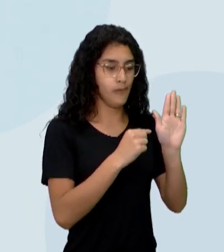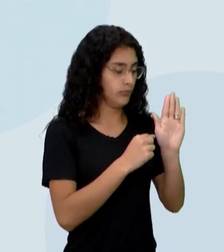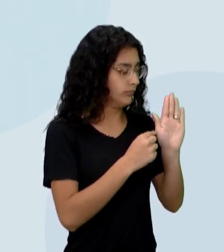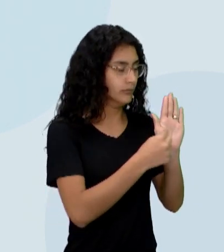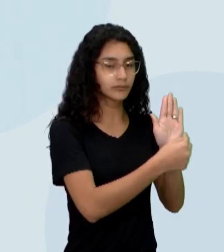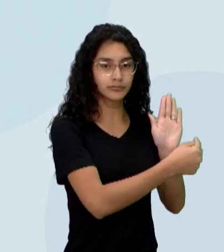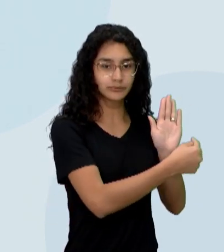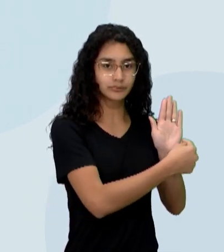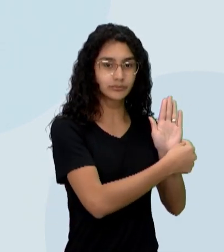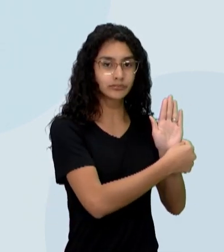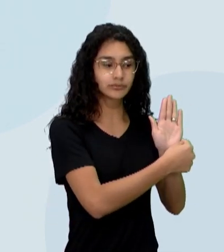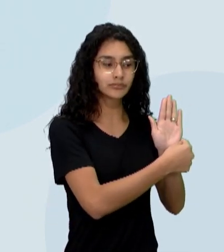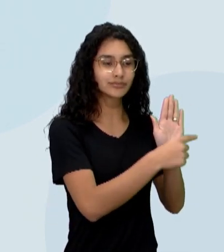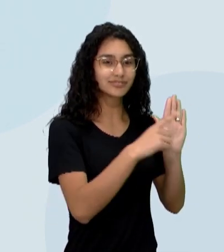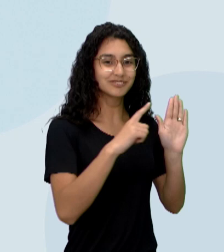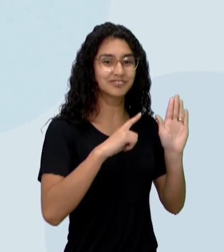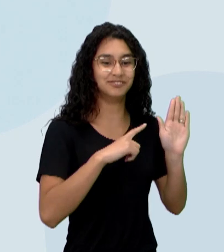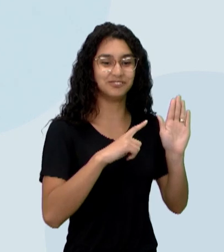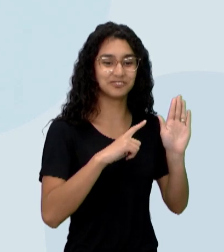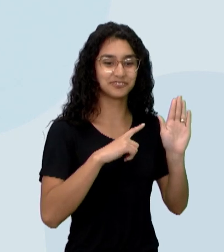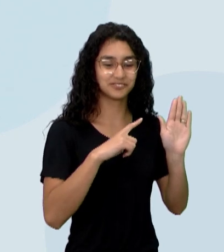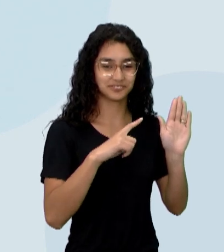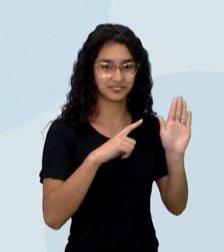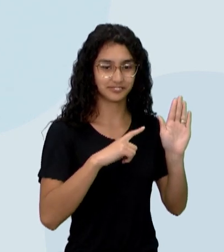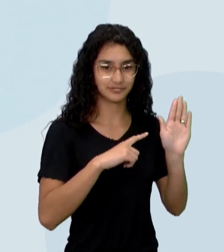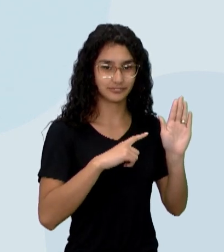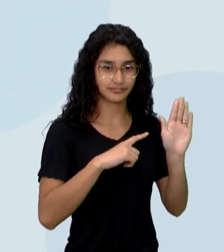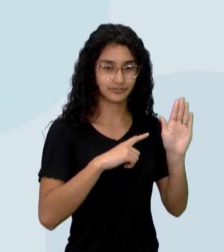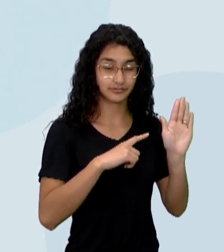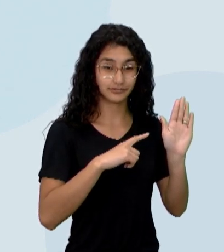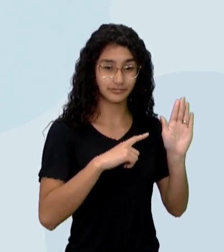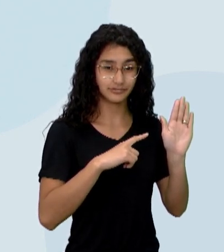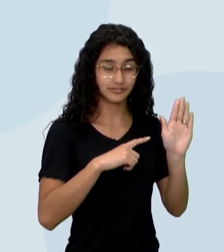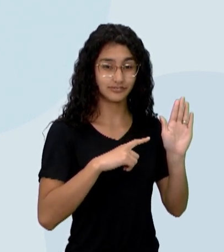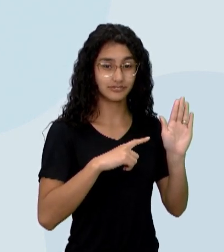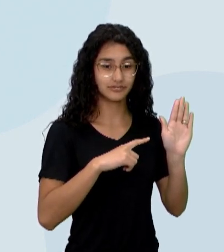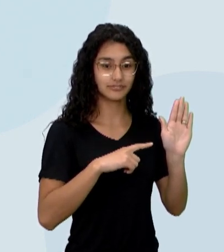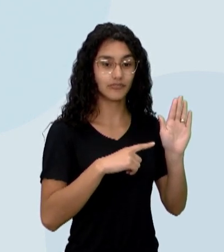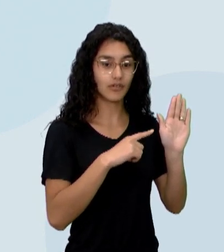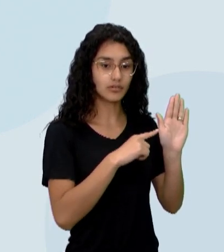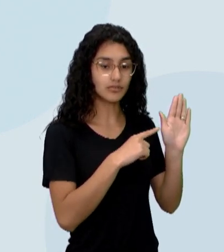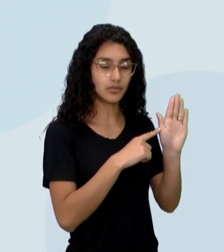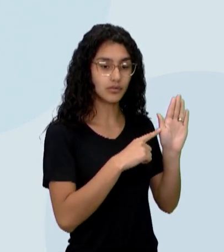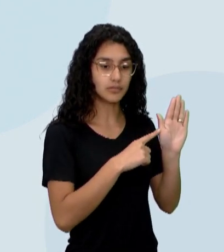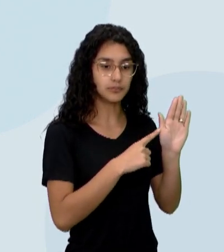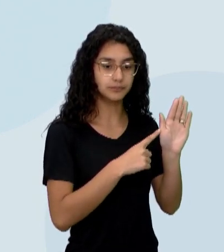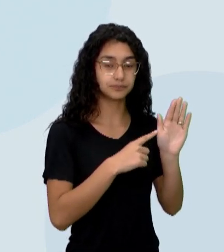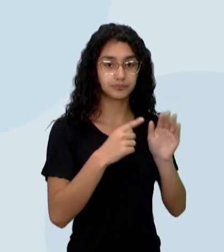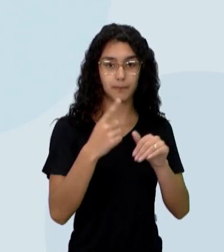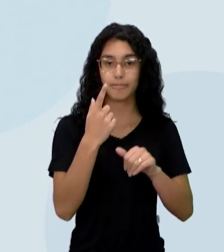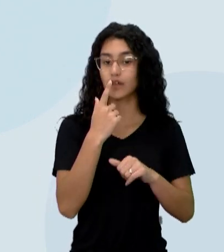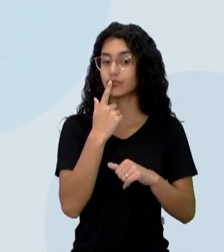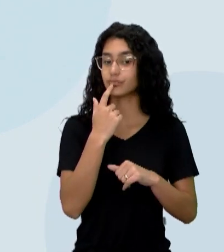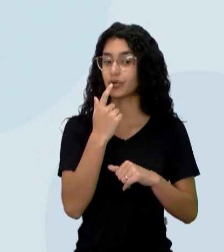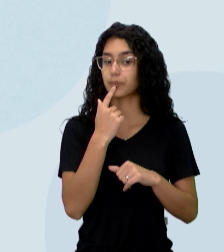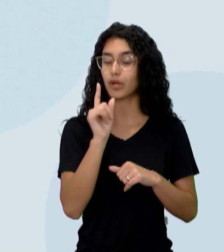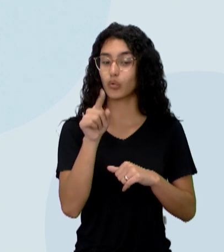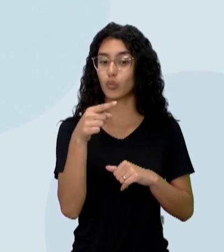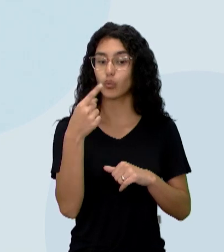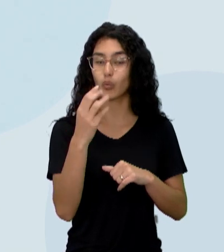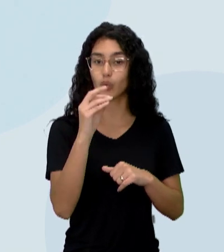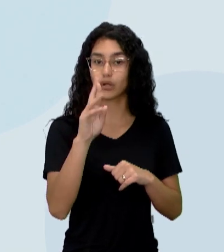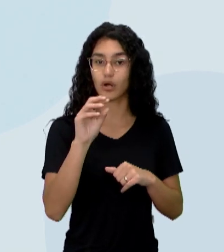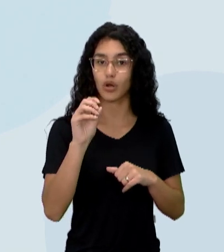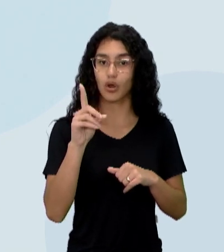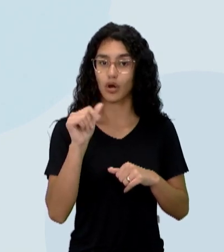na circunferência, tá vendo? Isso daqui é uma corda. E aqui, gente, ó, vou pintar de vermelhinho, ó, outra corda, né,